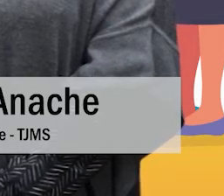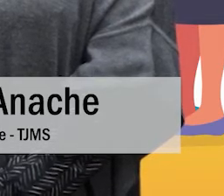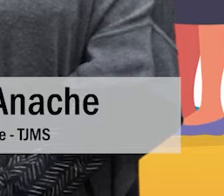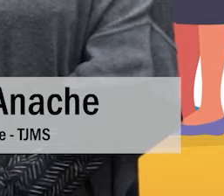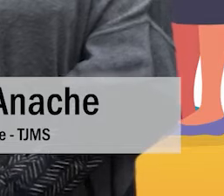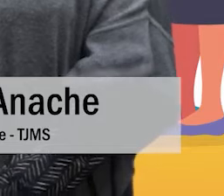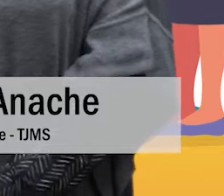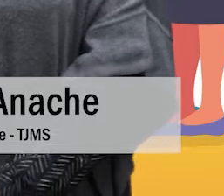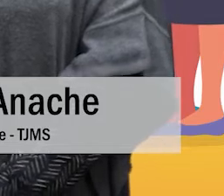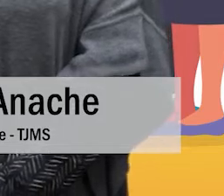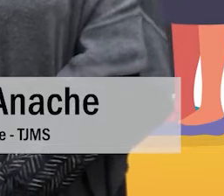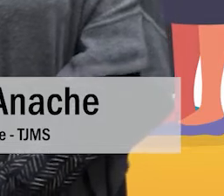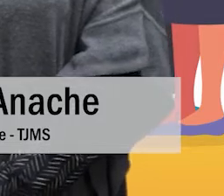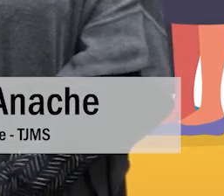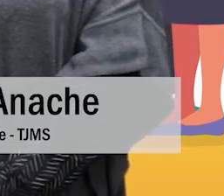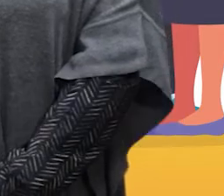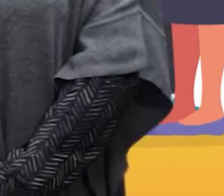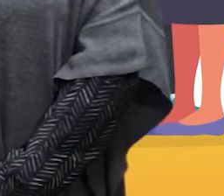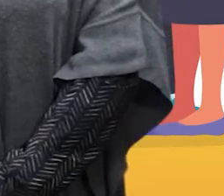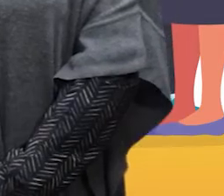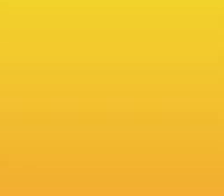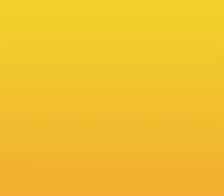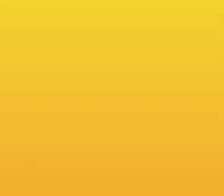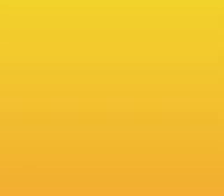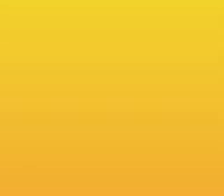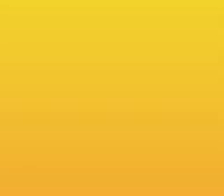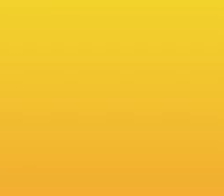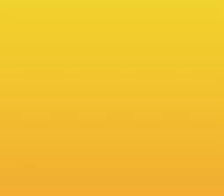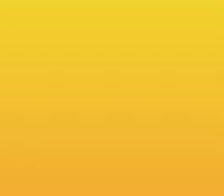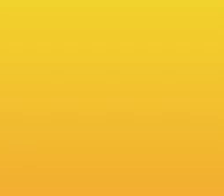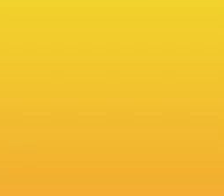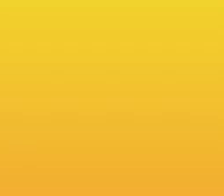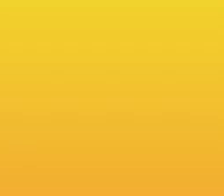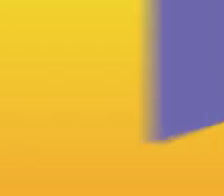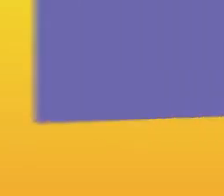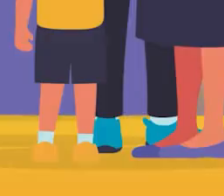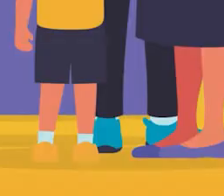fazer parte da família acolhedora.